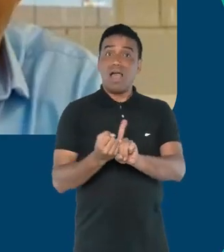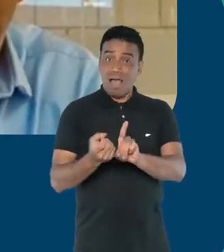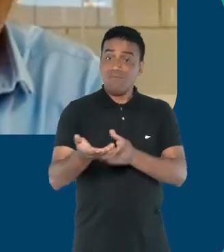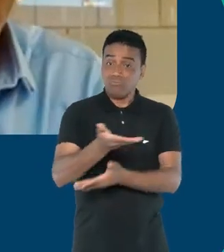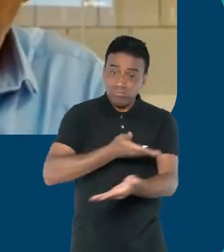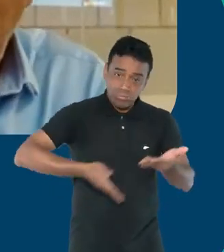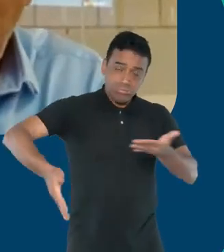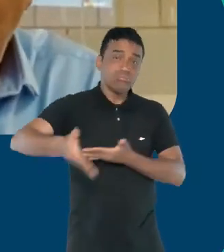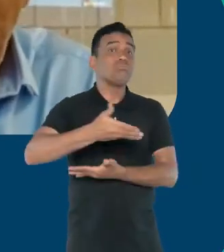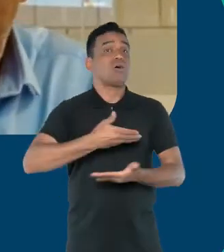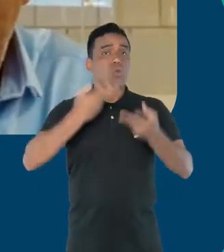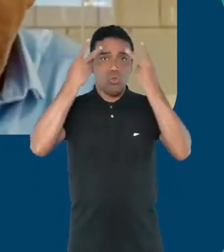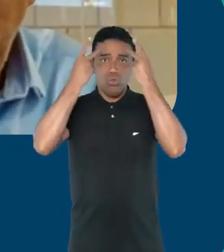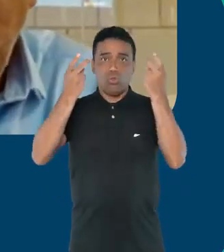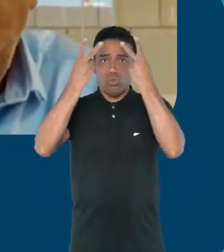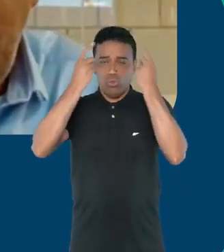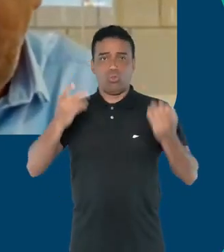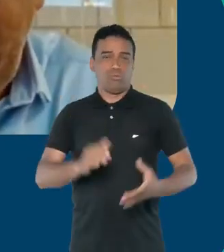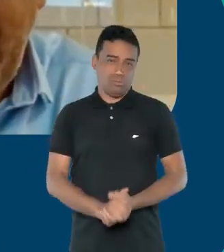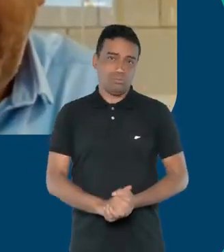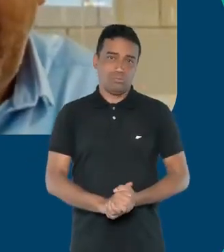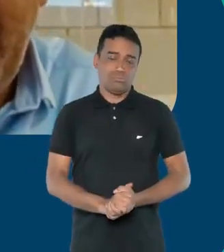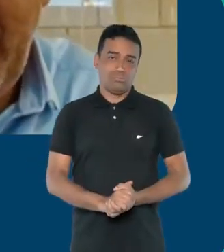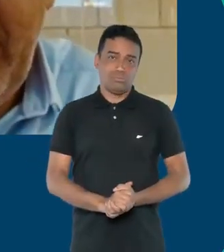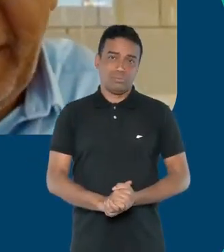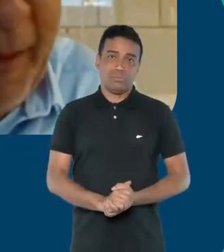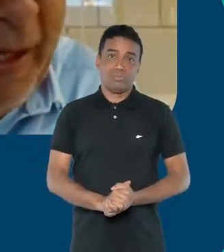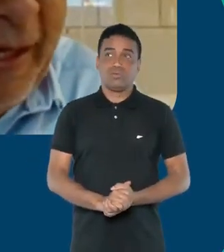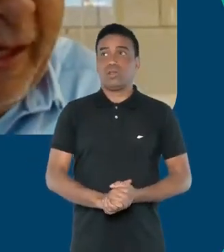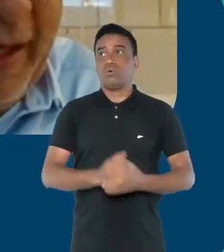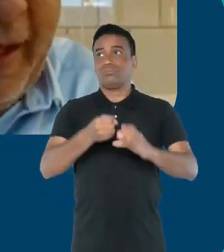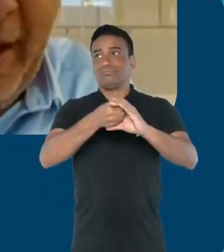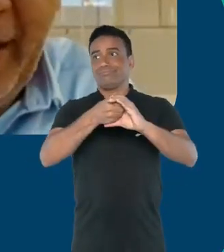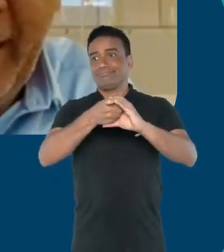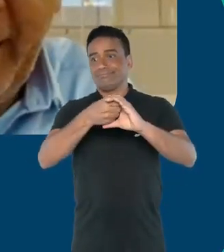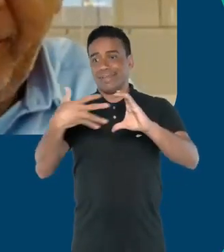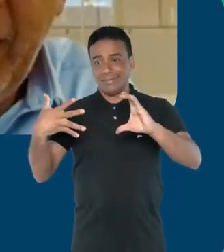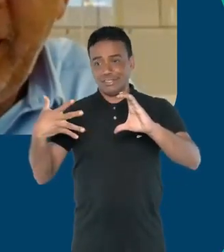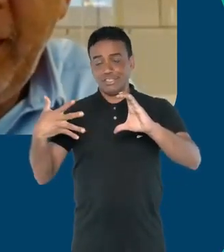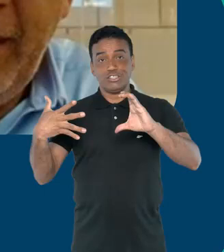né? Agora, os elementos que